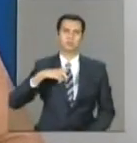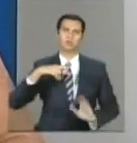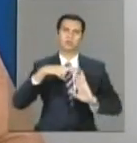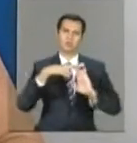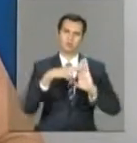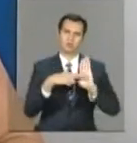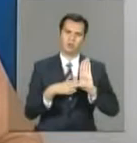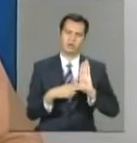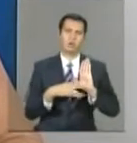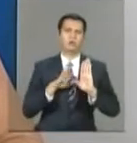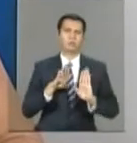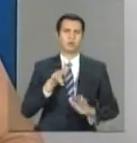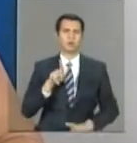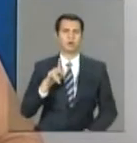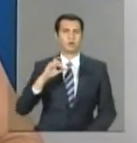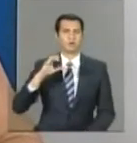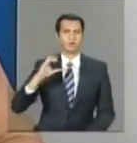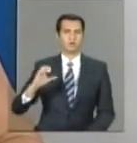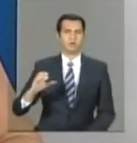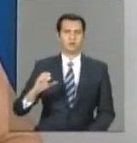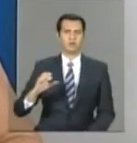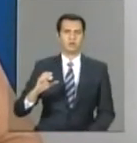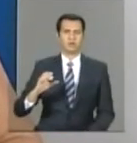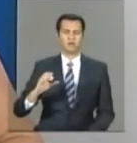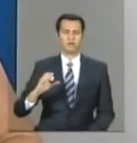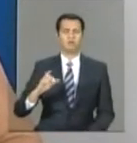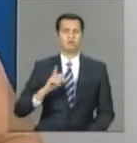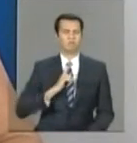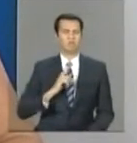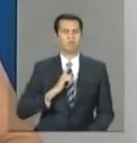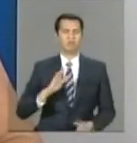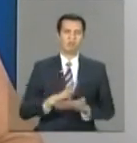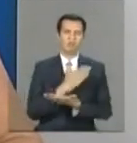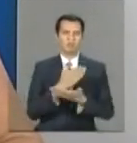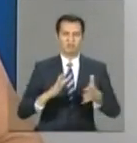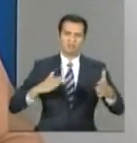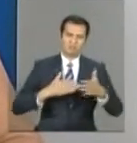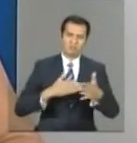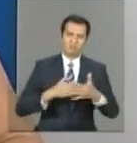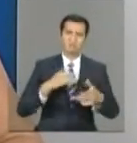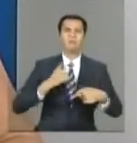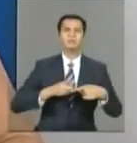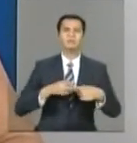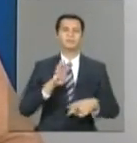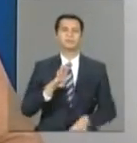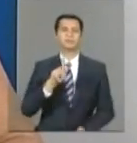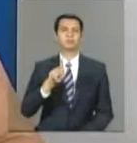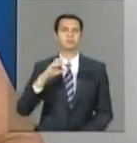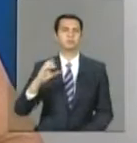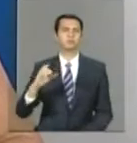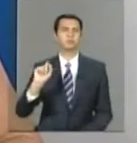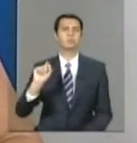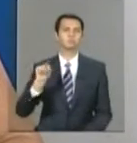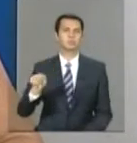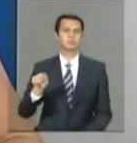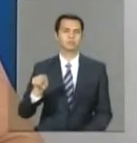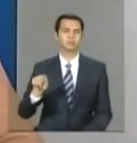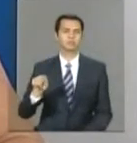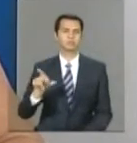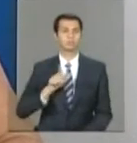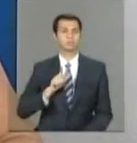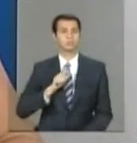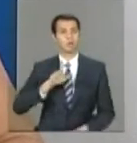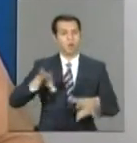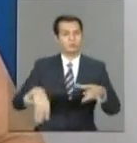relação ao benefício de prestação continuada, o BPC, porque este é um benefício que compõe a renda